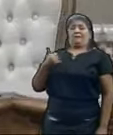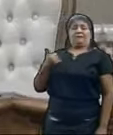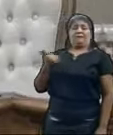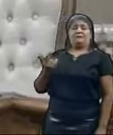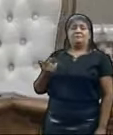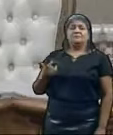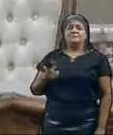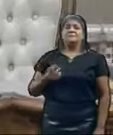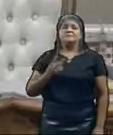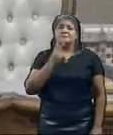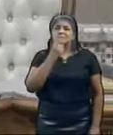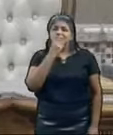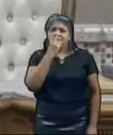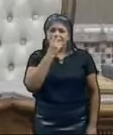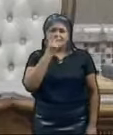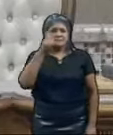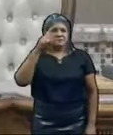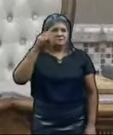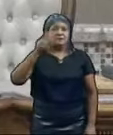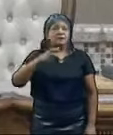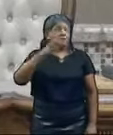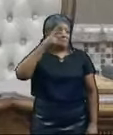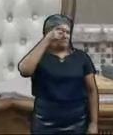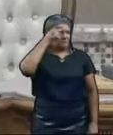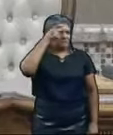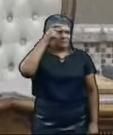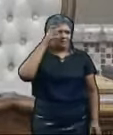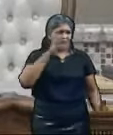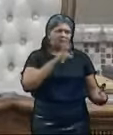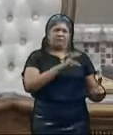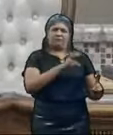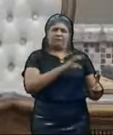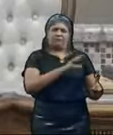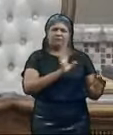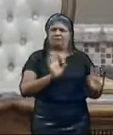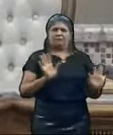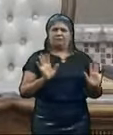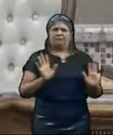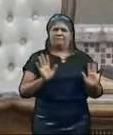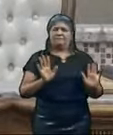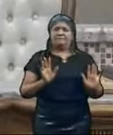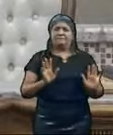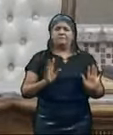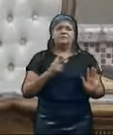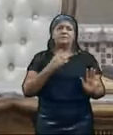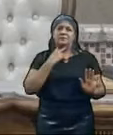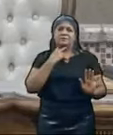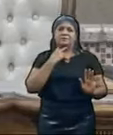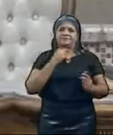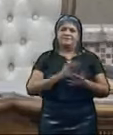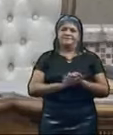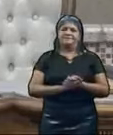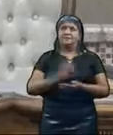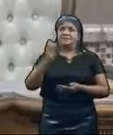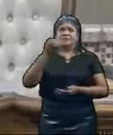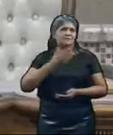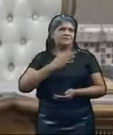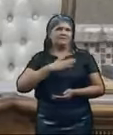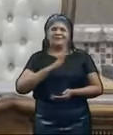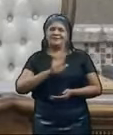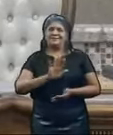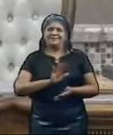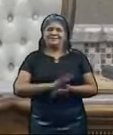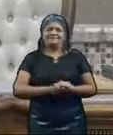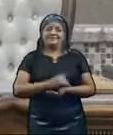para atingir o seu objetivo a sua meta onde ele quer chegar lá em cima ele não não escolhe os